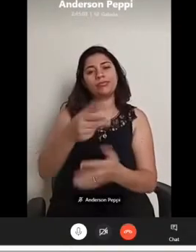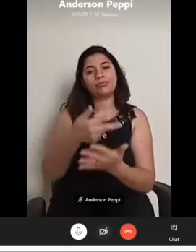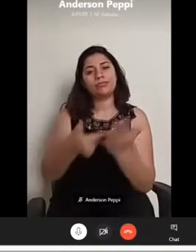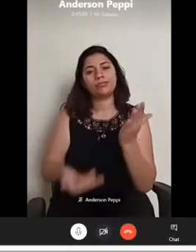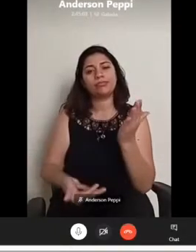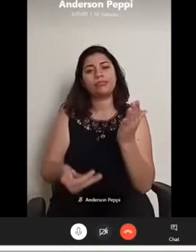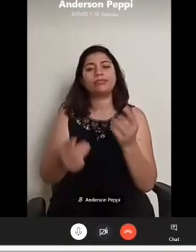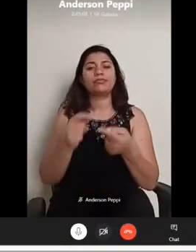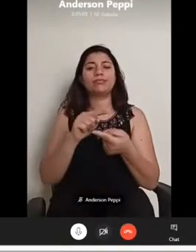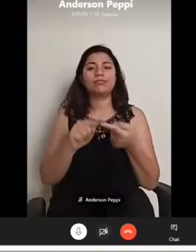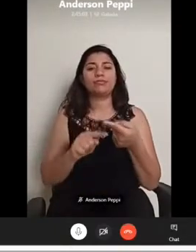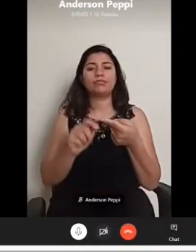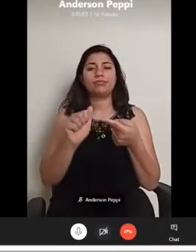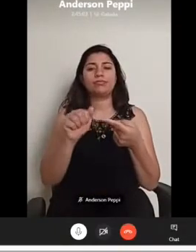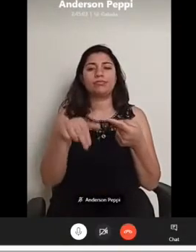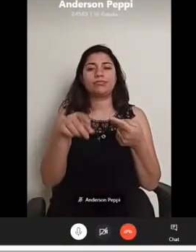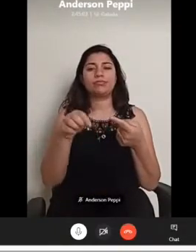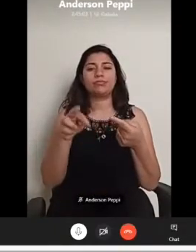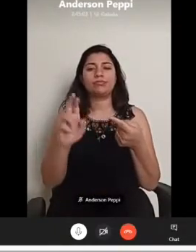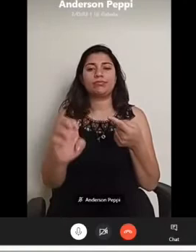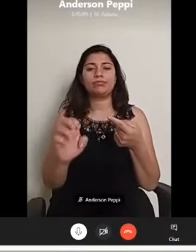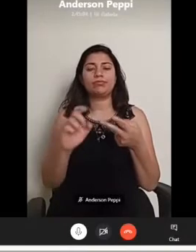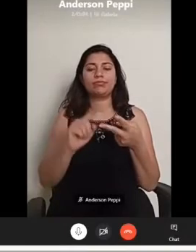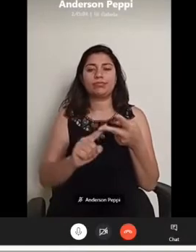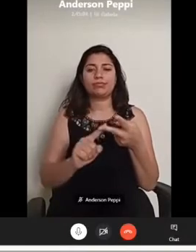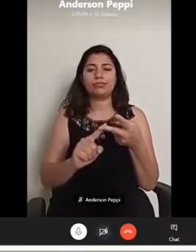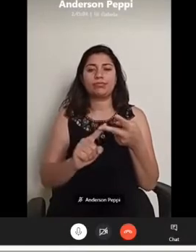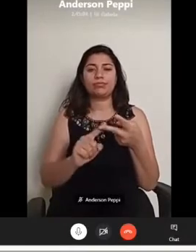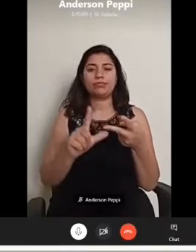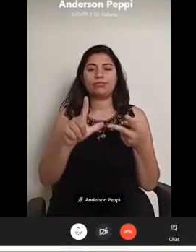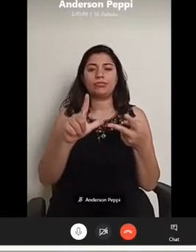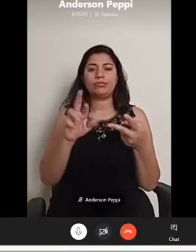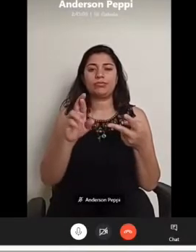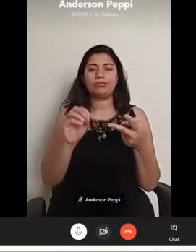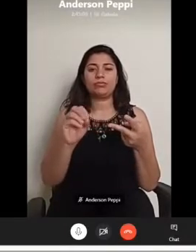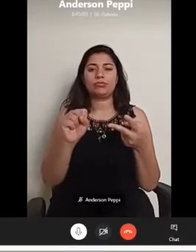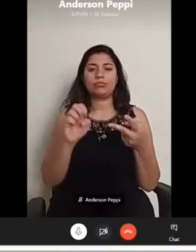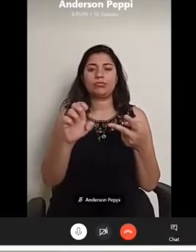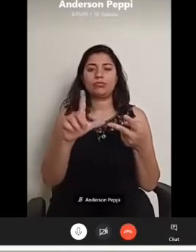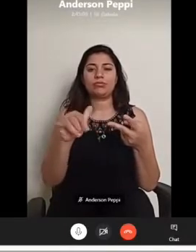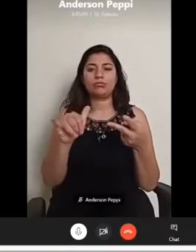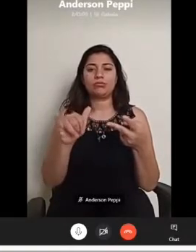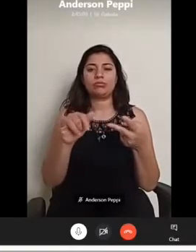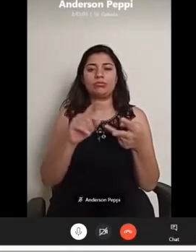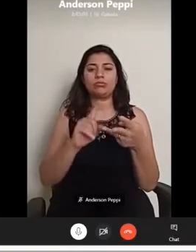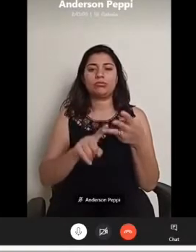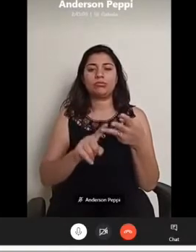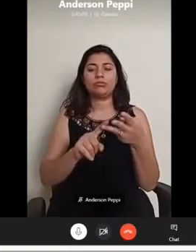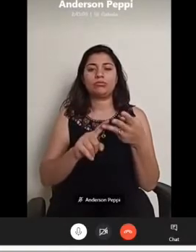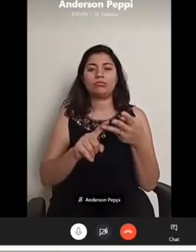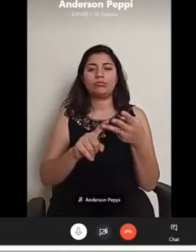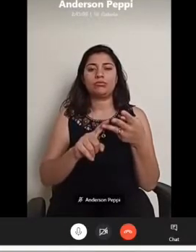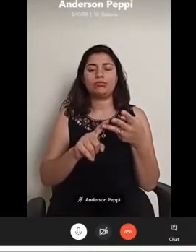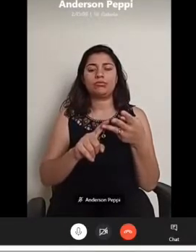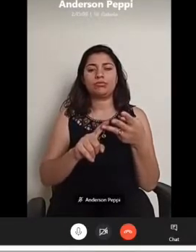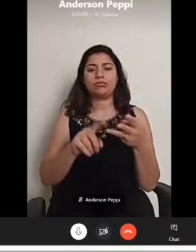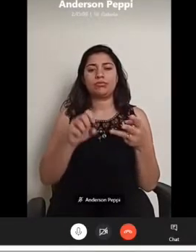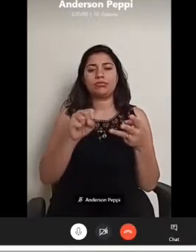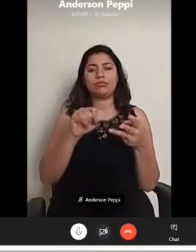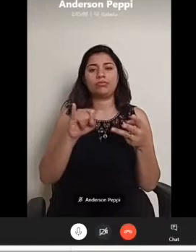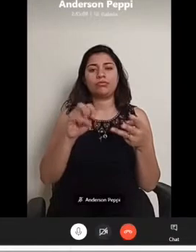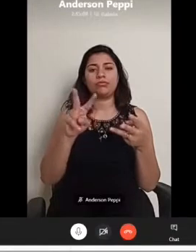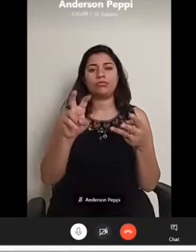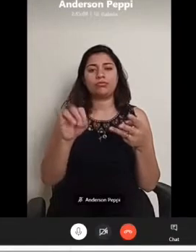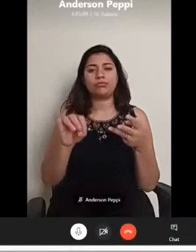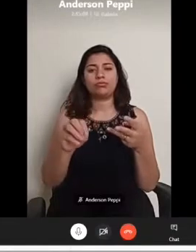Rogério Barbosa, Roseli Antunes da Silva Iello e Silvio dos Santos. Comissão de Defesa do